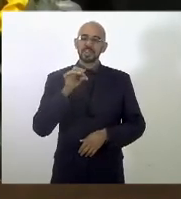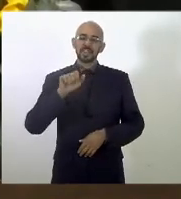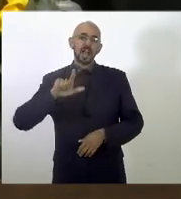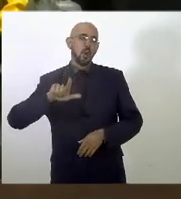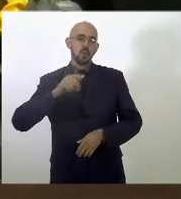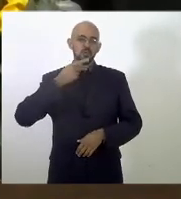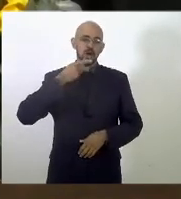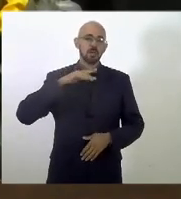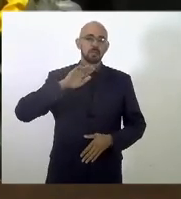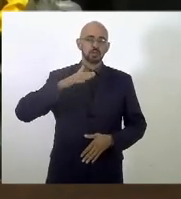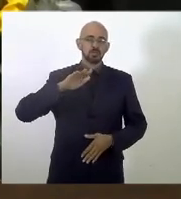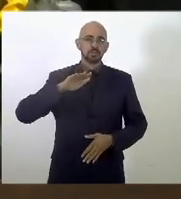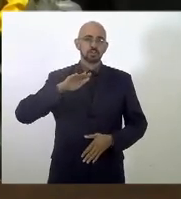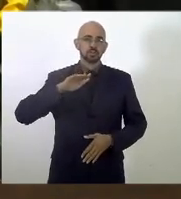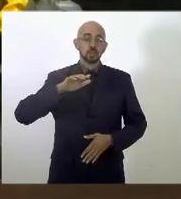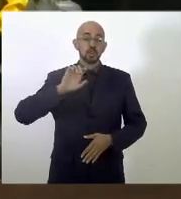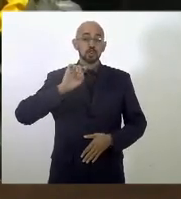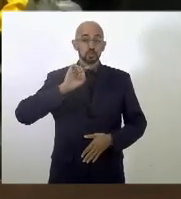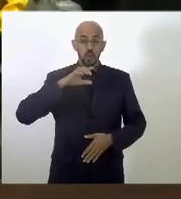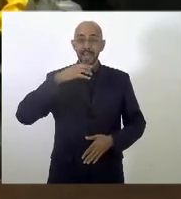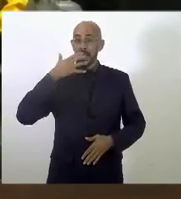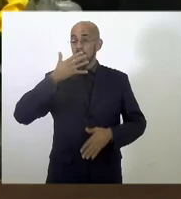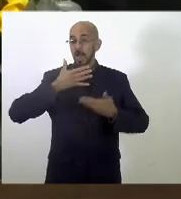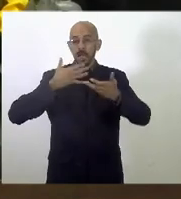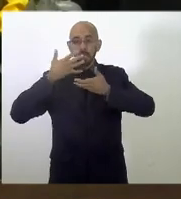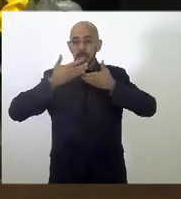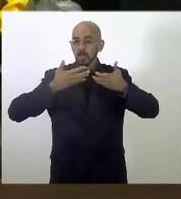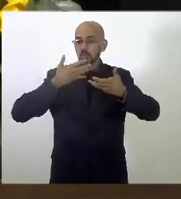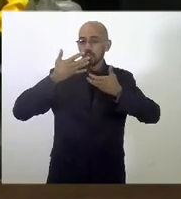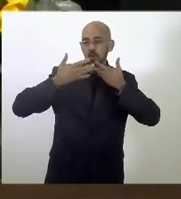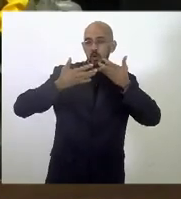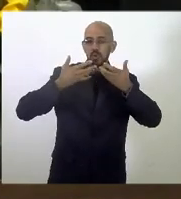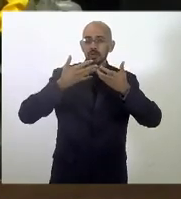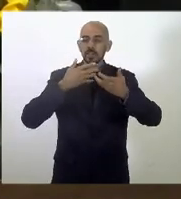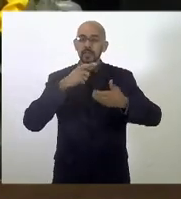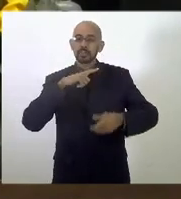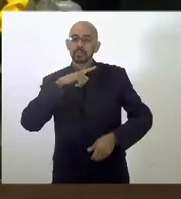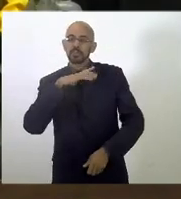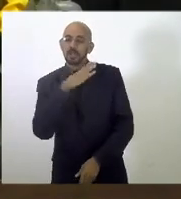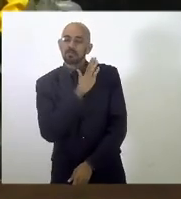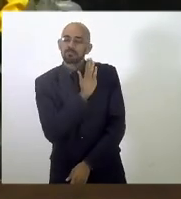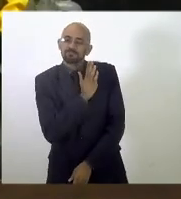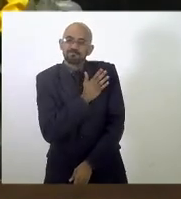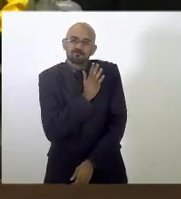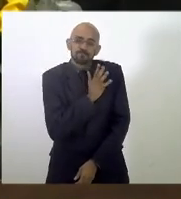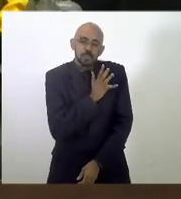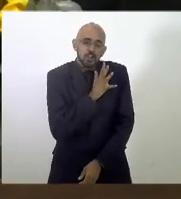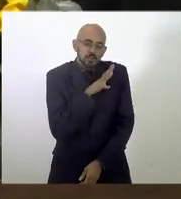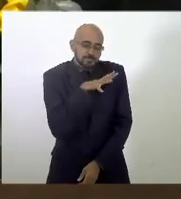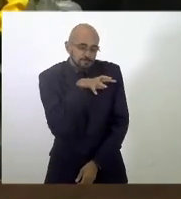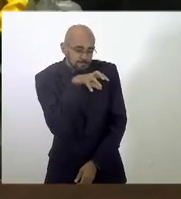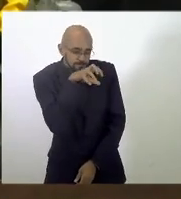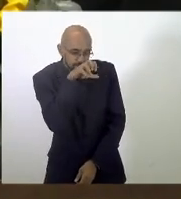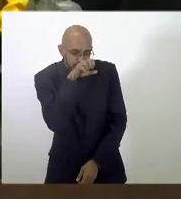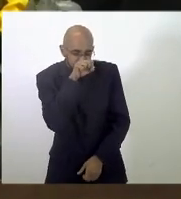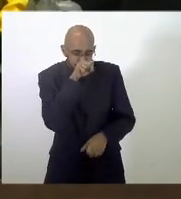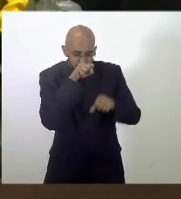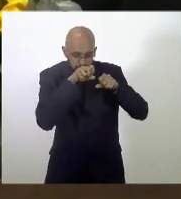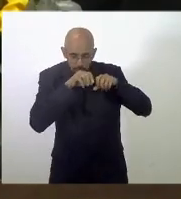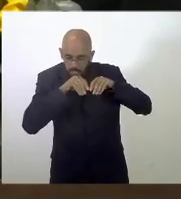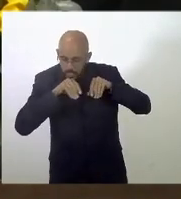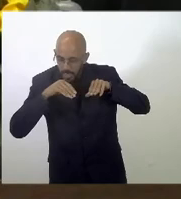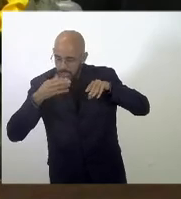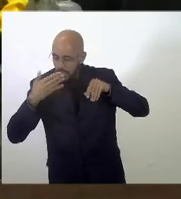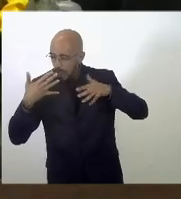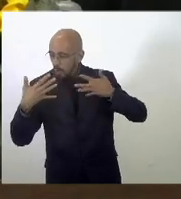assim: só é cantador quem traz no peito o cheiro e a cor de sua terra, a marca